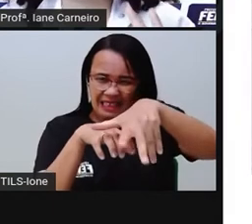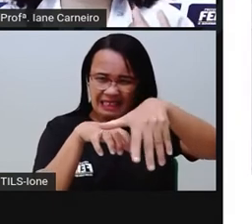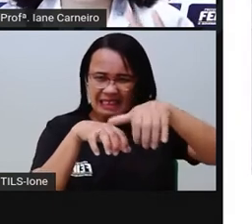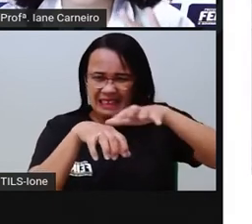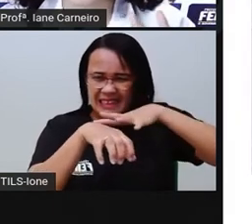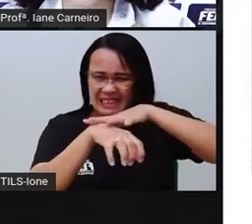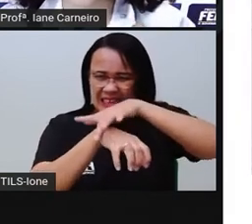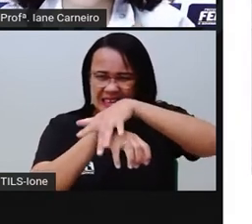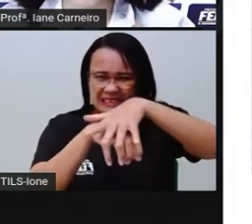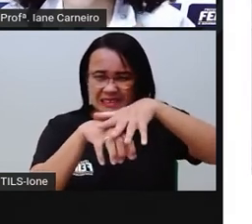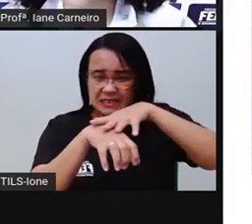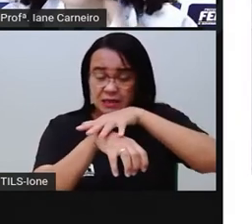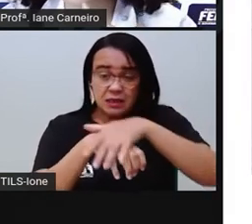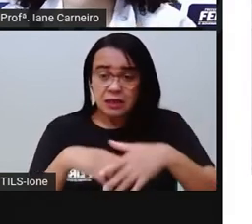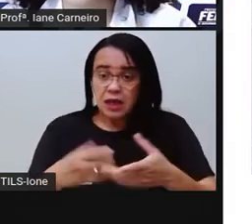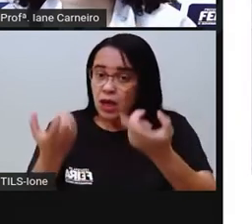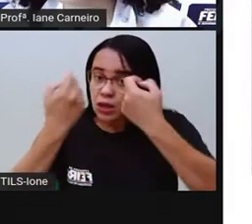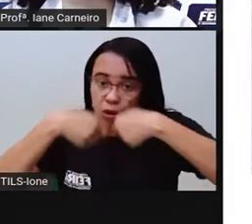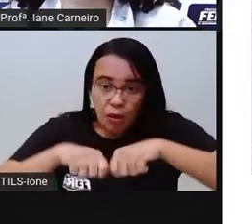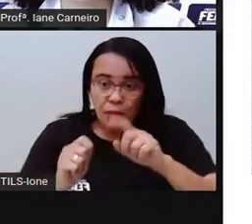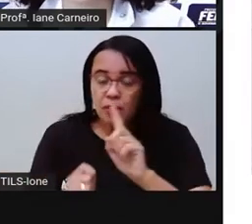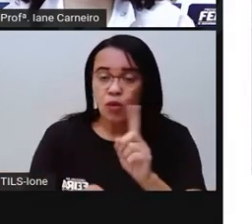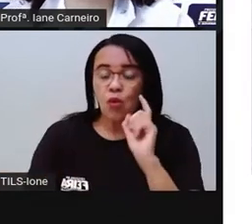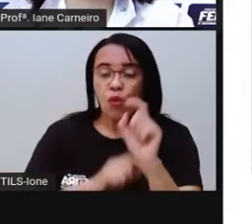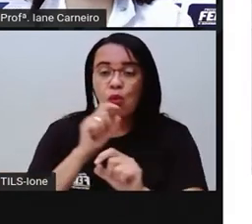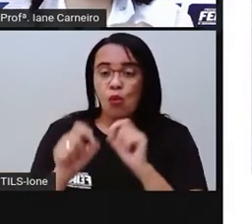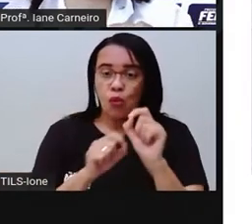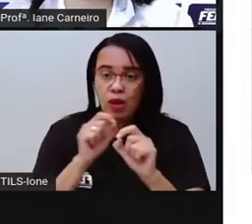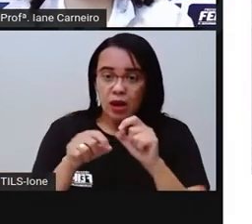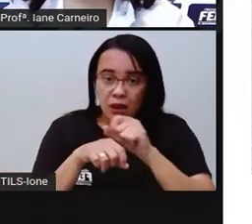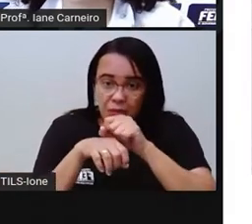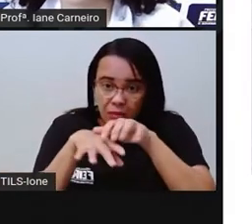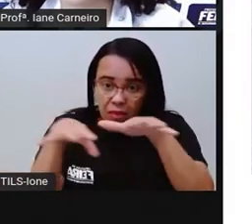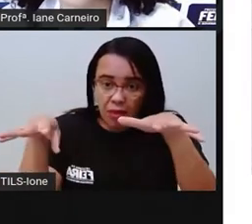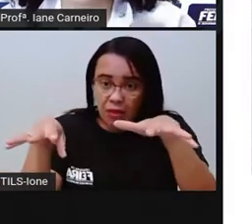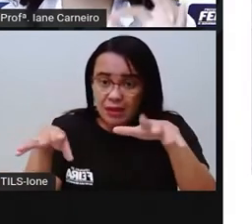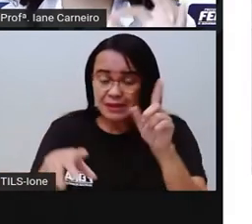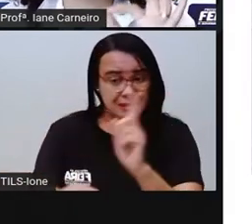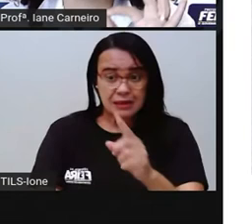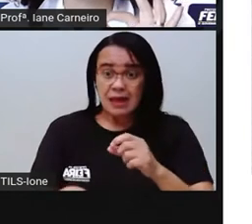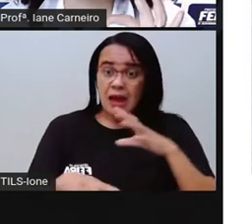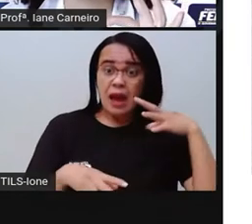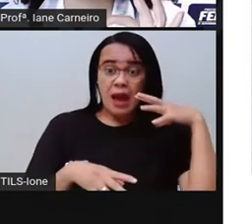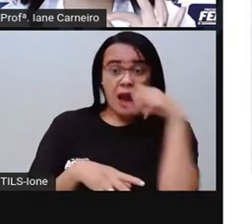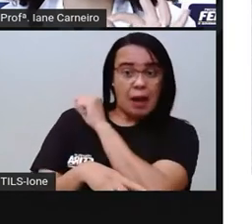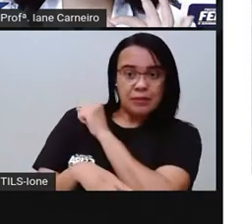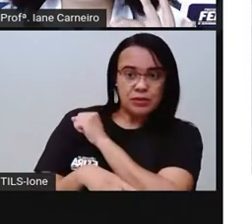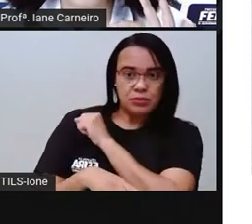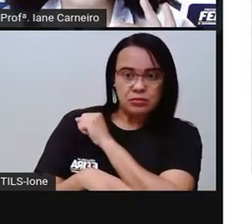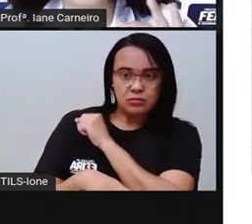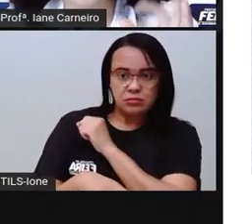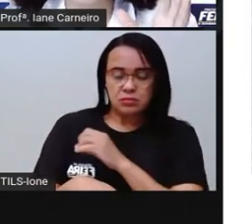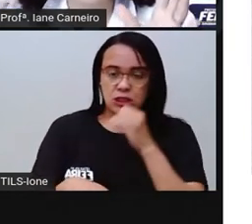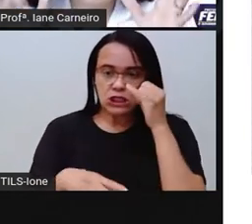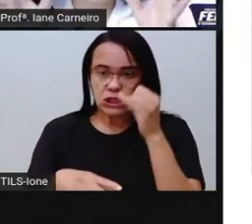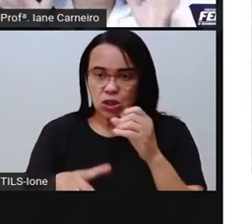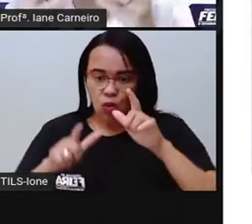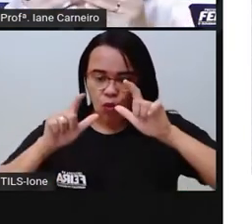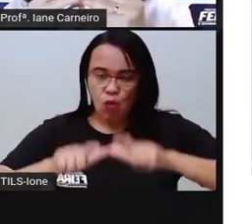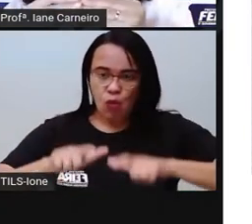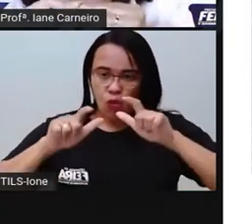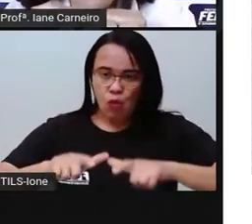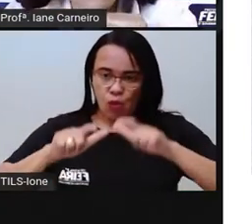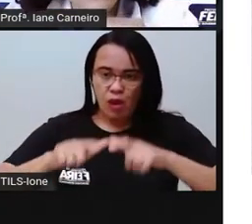não precisa, o fungo não precisa de muita coisa para se desenvolver, não. Ele só precisa de umidade, a um lugar